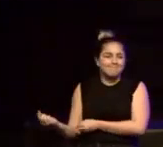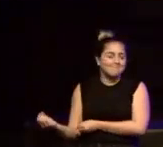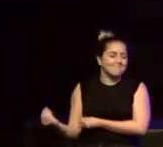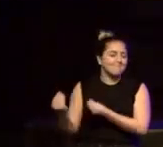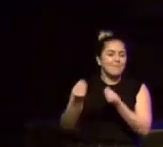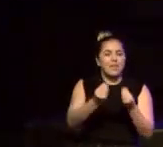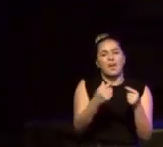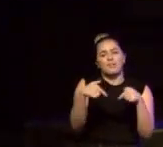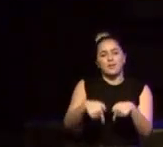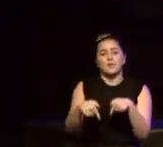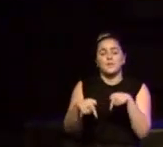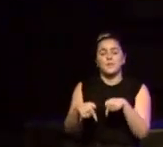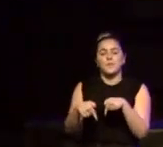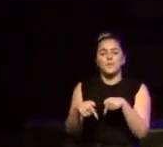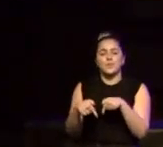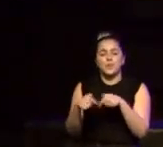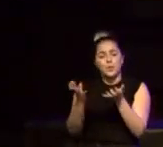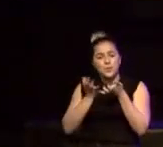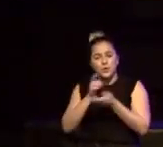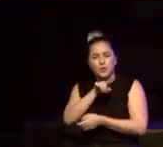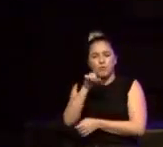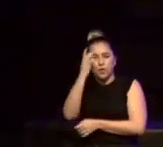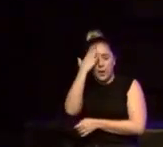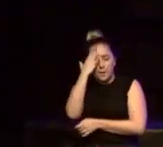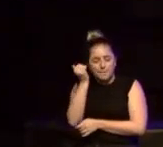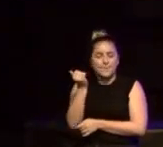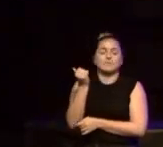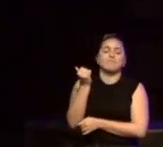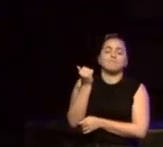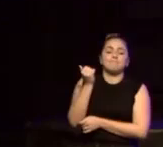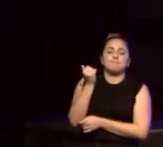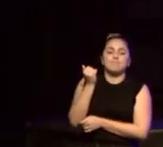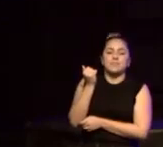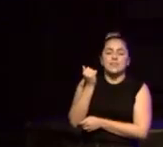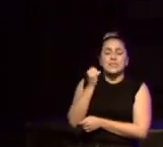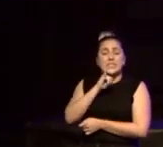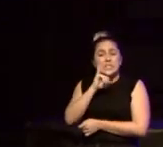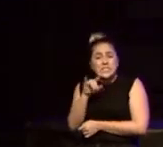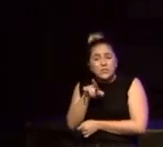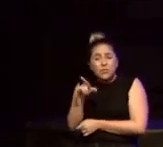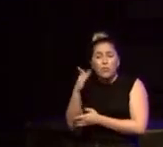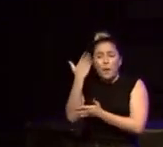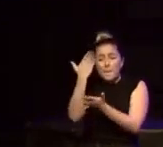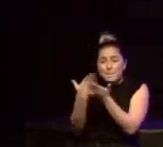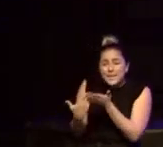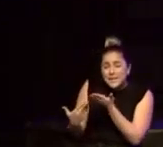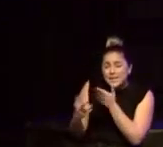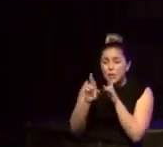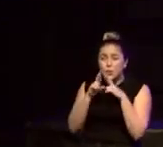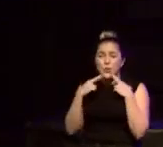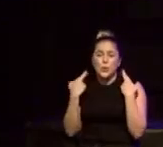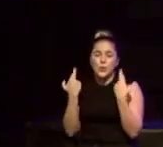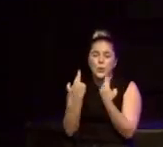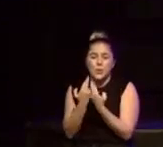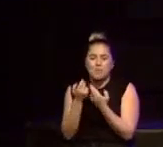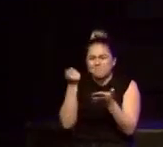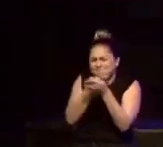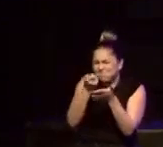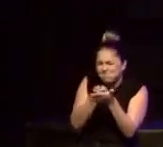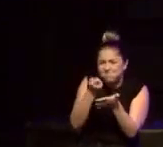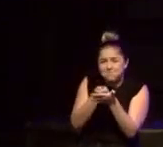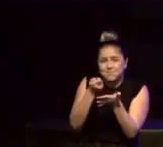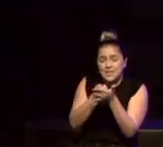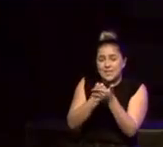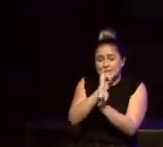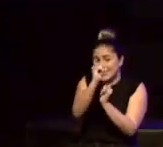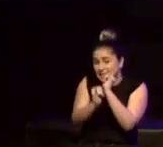nisso. Porque eu acredito que se você perdeu o hábito de se reunir, e por favor, não estou pegando no pé de ninguém que está vendo a gente